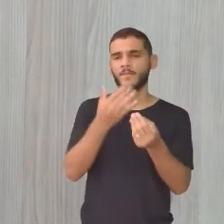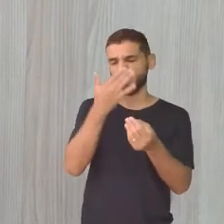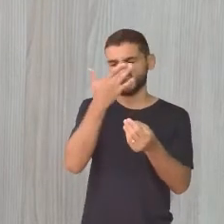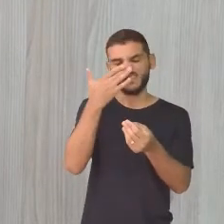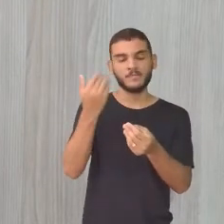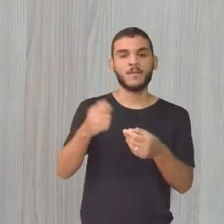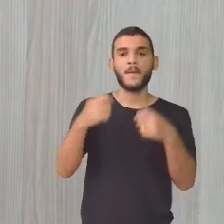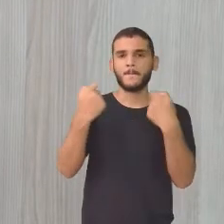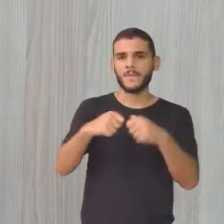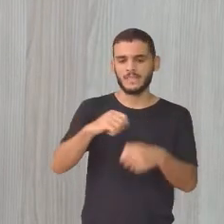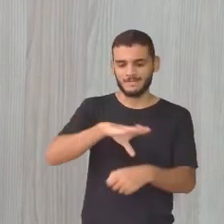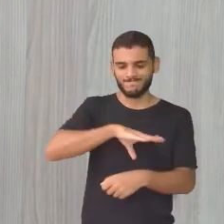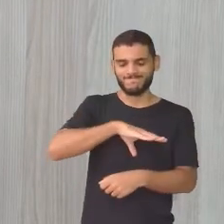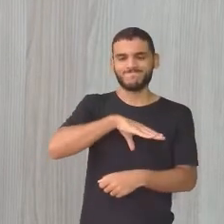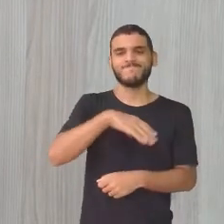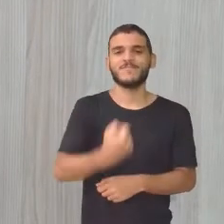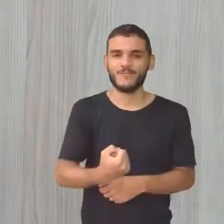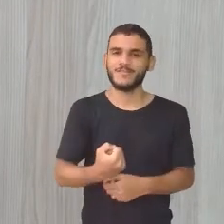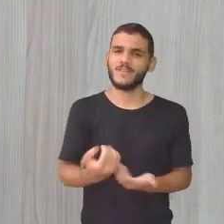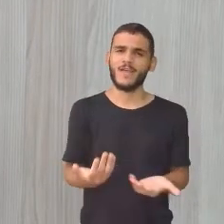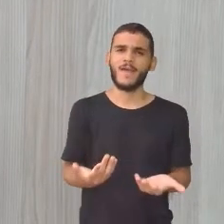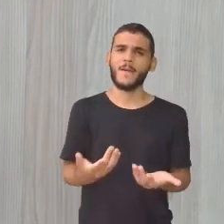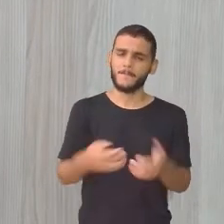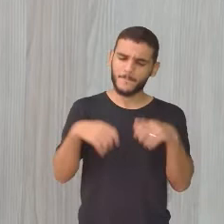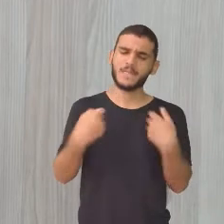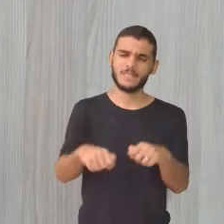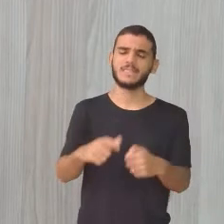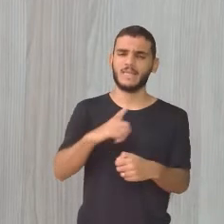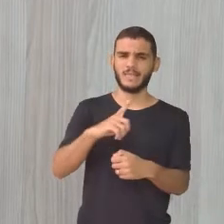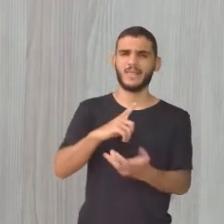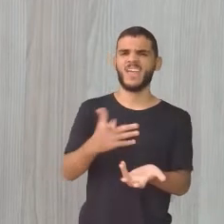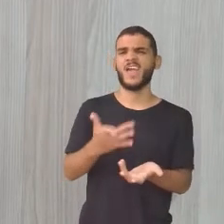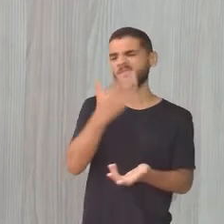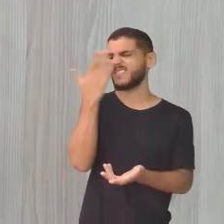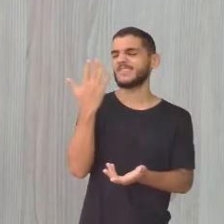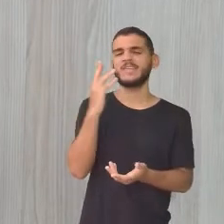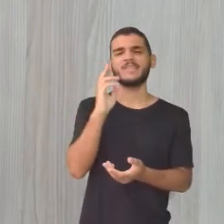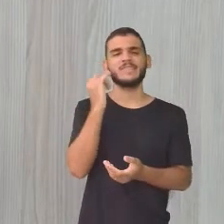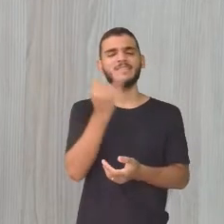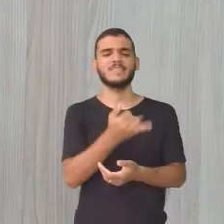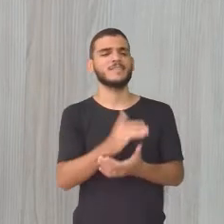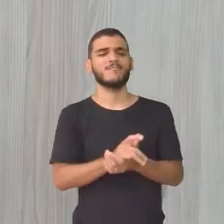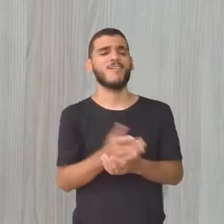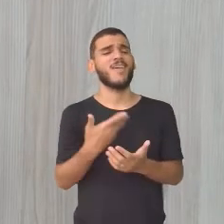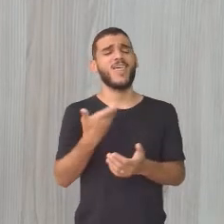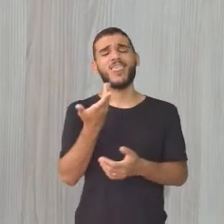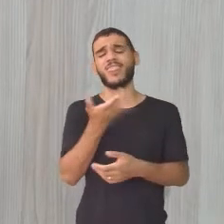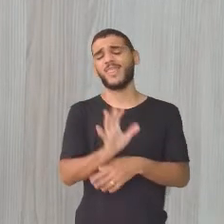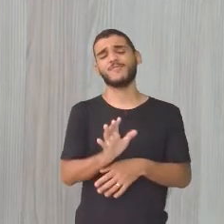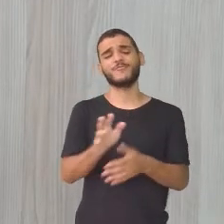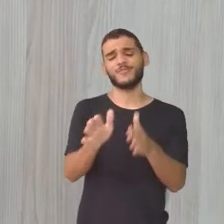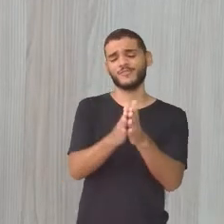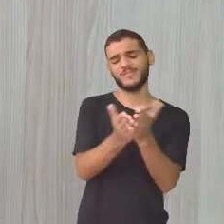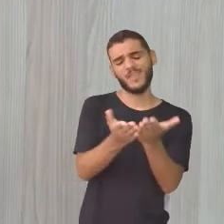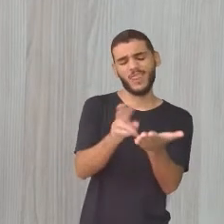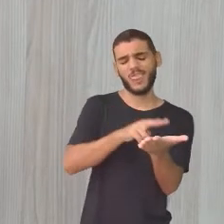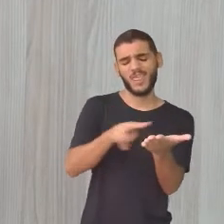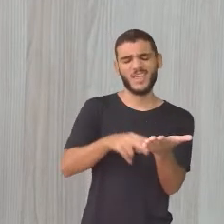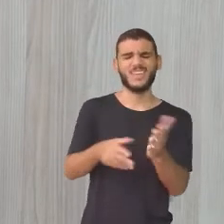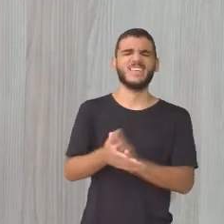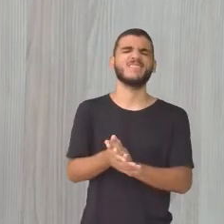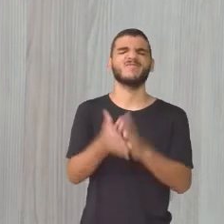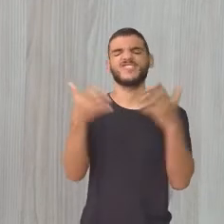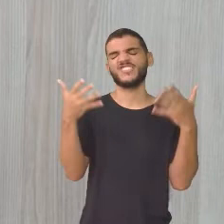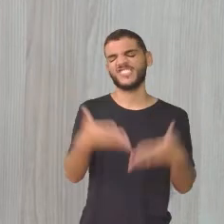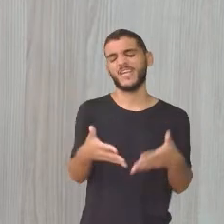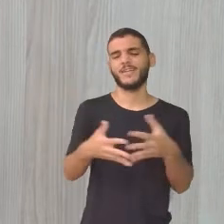assim, eu não gosto de ler, eu não tenho um livro para mim, quando na verdade você também tem que fazer um caminhozinho